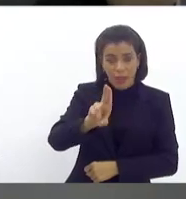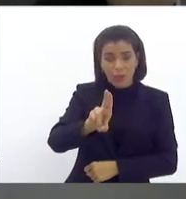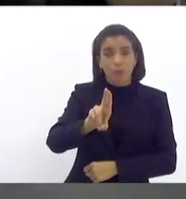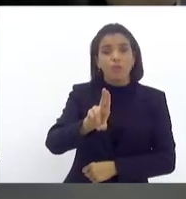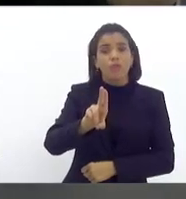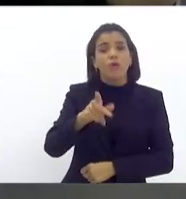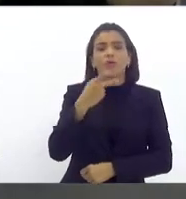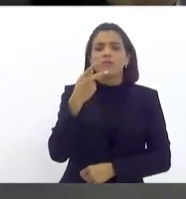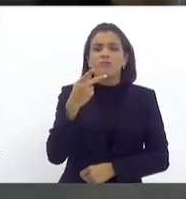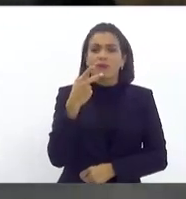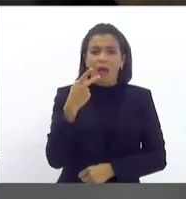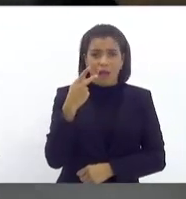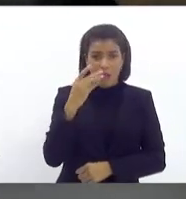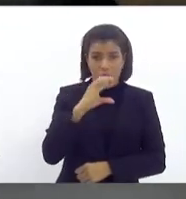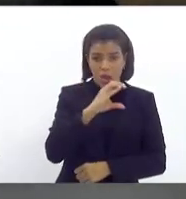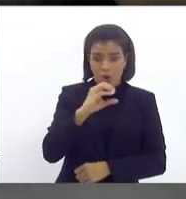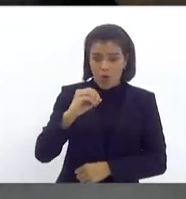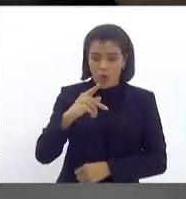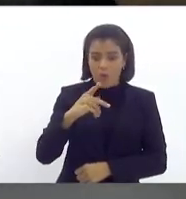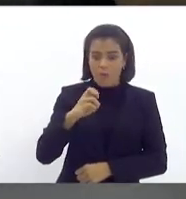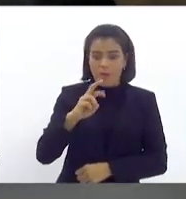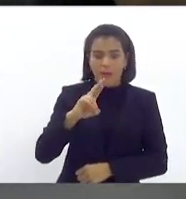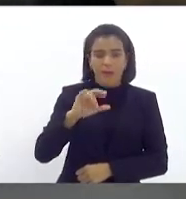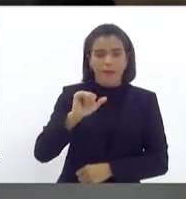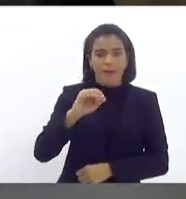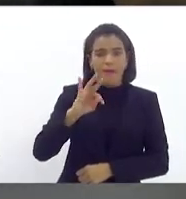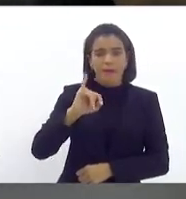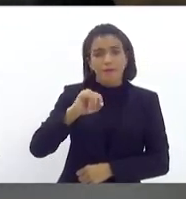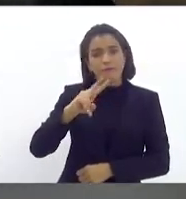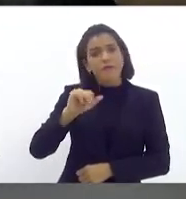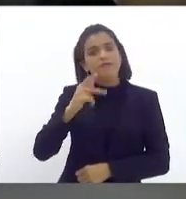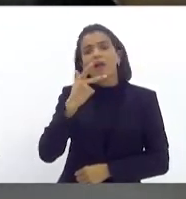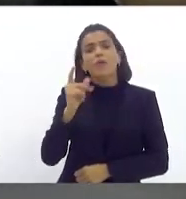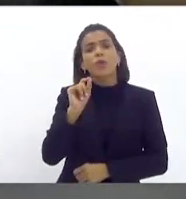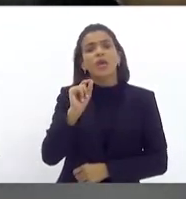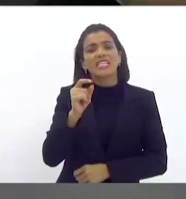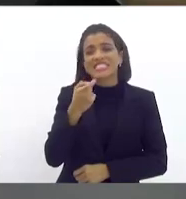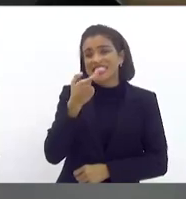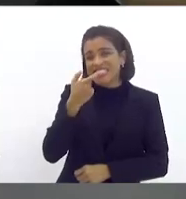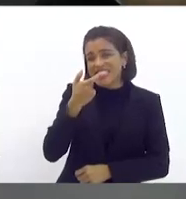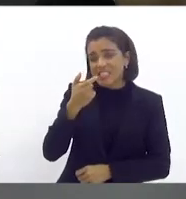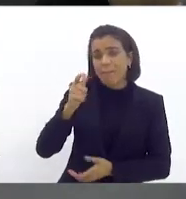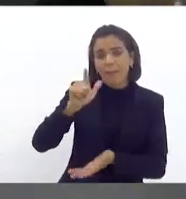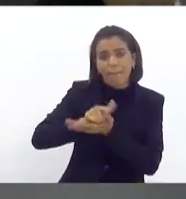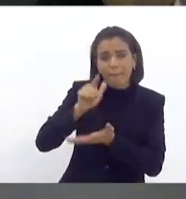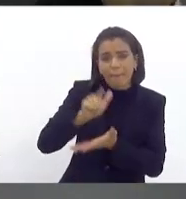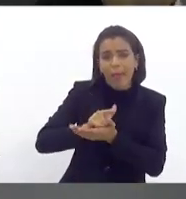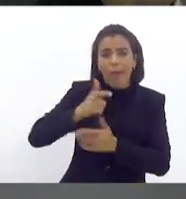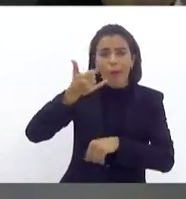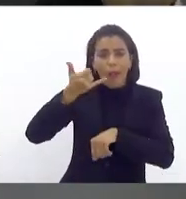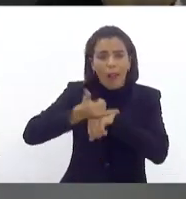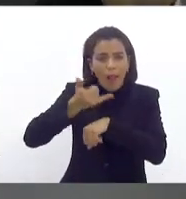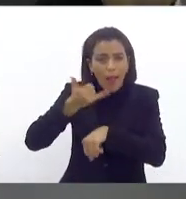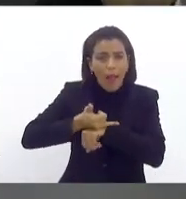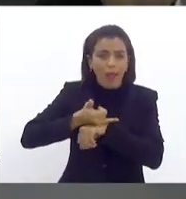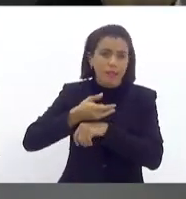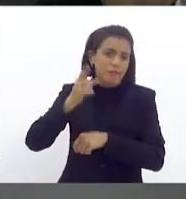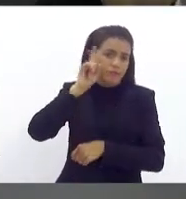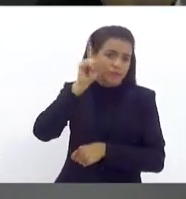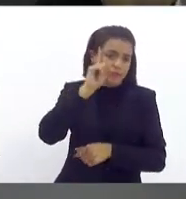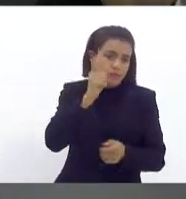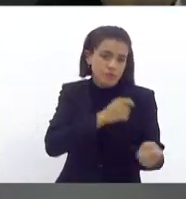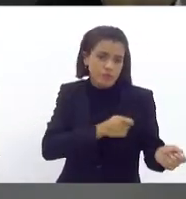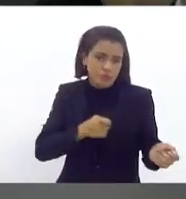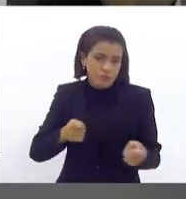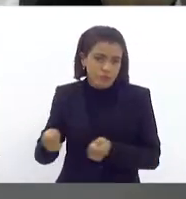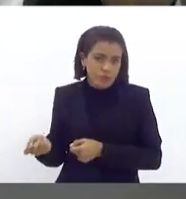falando basicamente de... Deputada Amorim, de plástico, papel, lata, vidro, que é o dia a dia deles e que